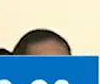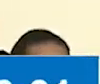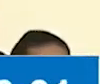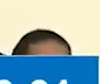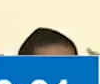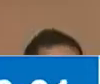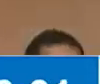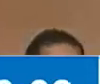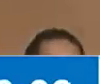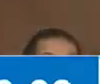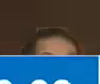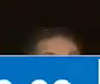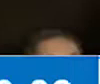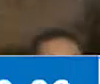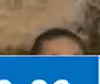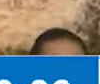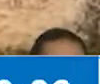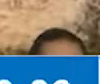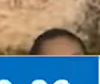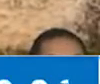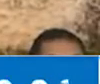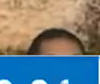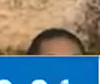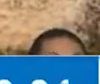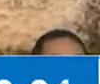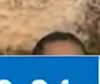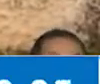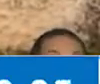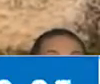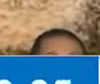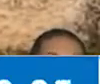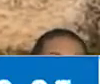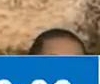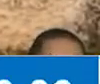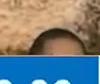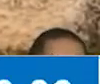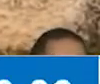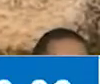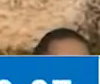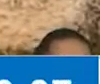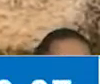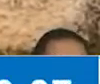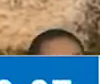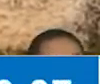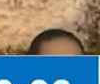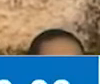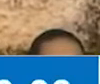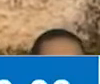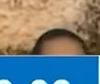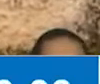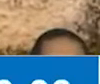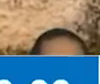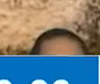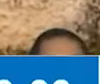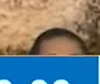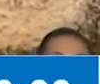o tratamento contra uma doença grave que é relacionada à depressão. Nós vamos ver agora essa